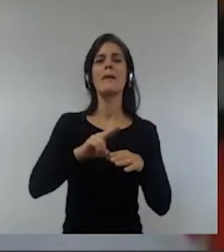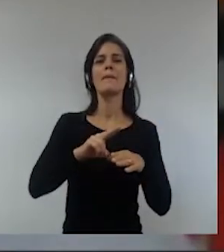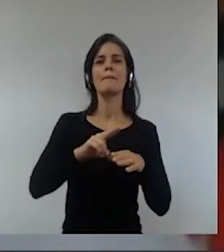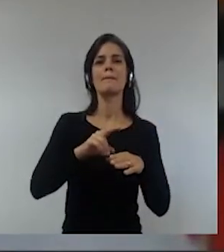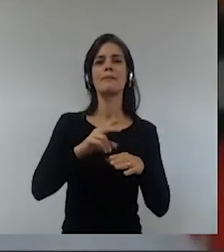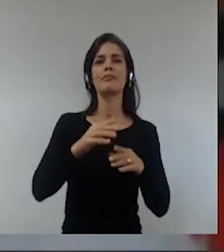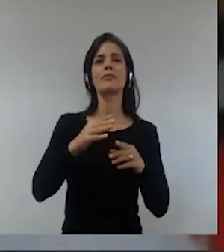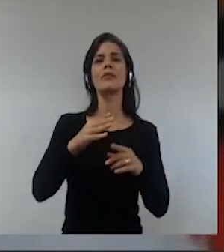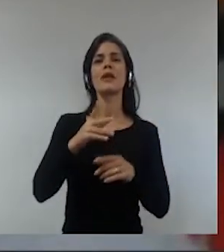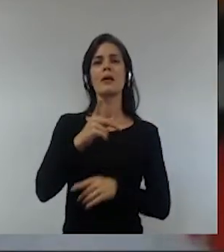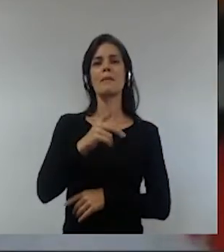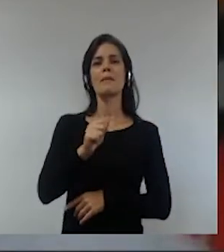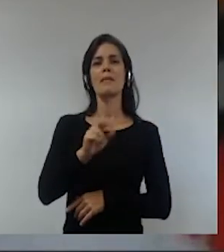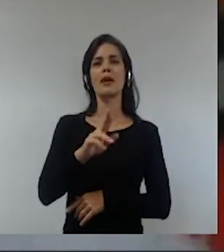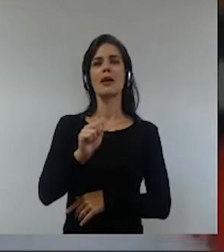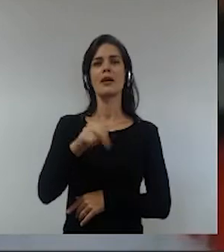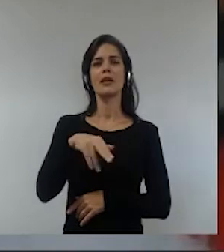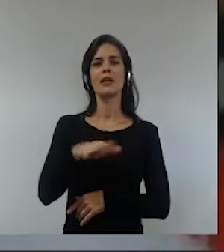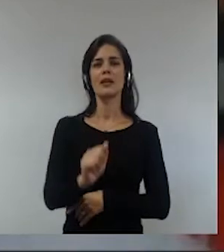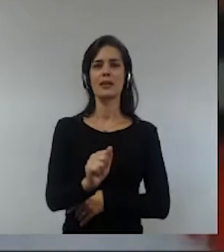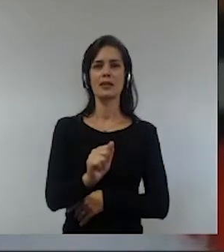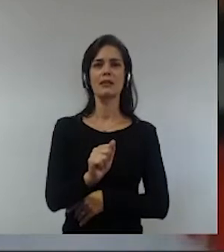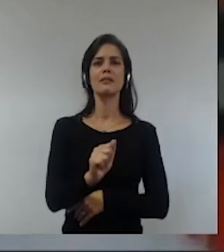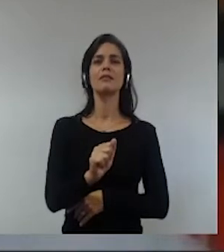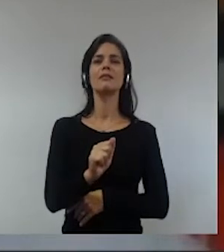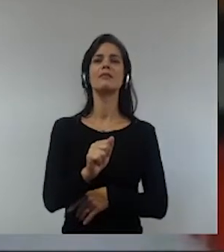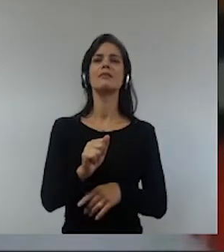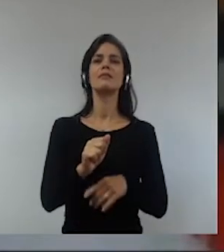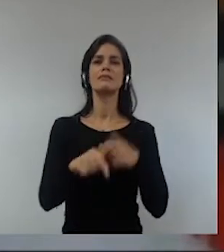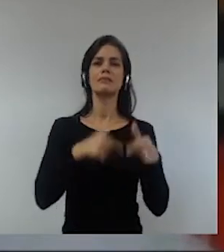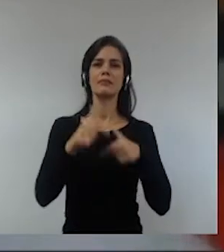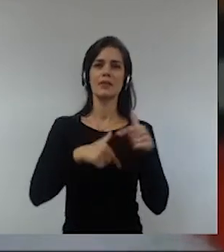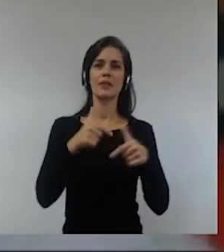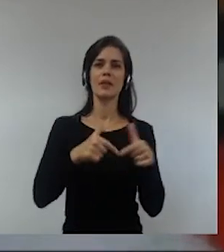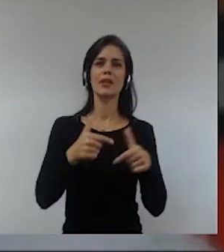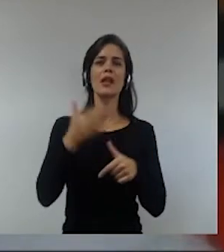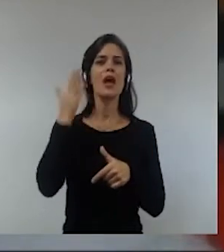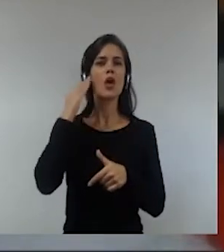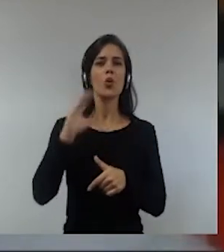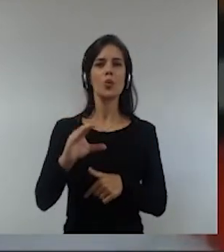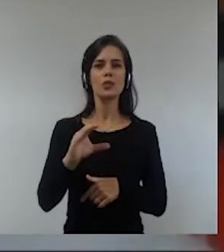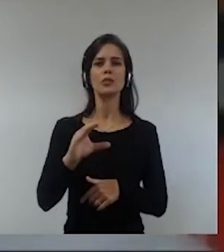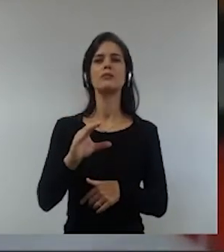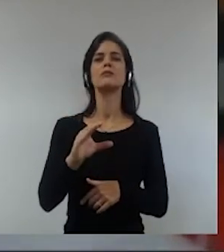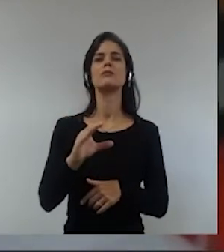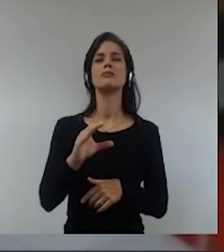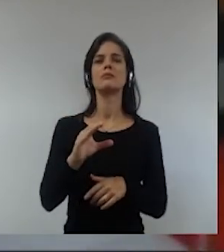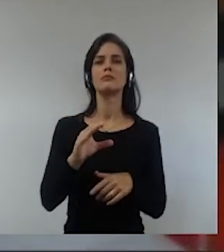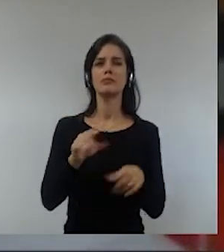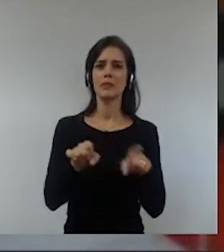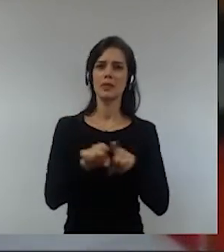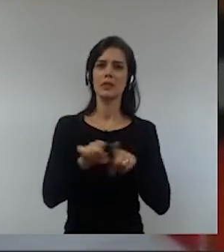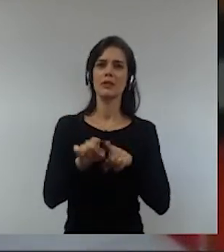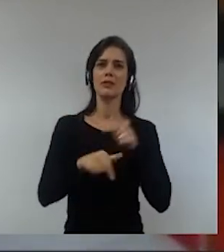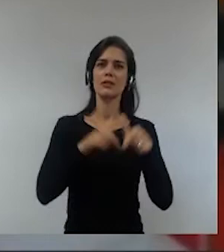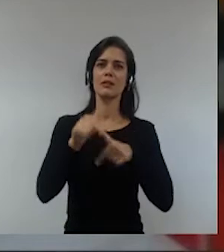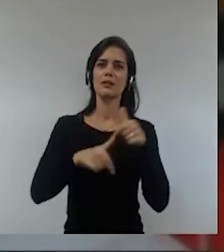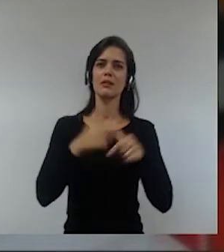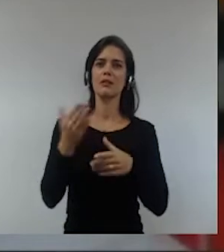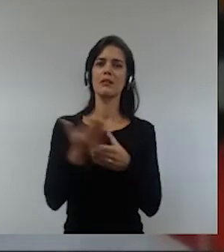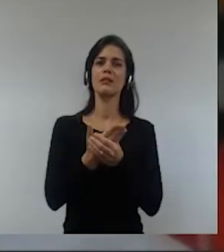de Direito Civil e Processual do Unicuritiba, secretária-geral do IBDP, Instituto Brasileiro de Direito